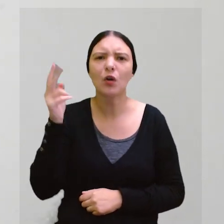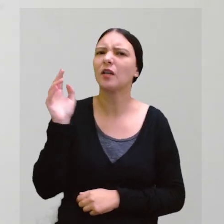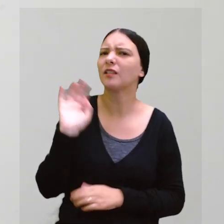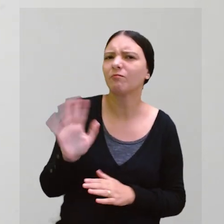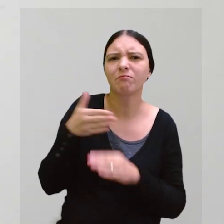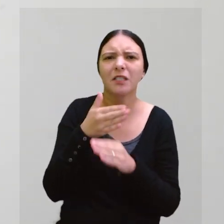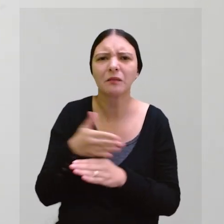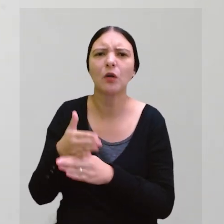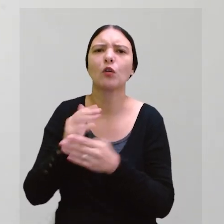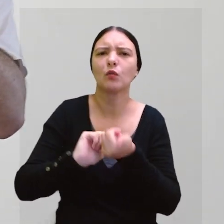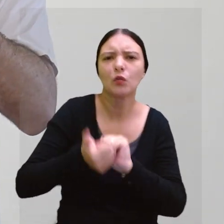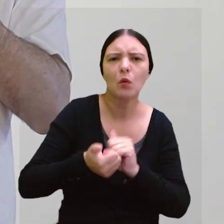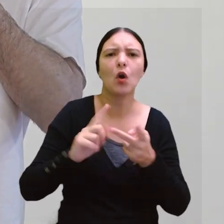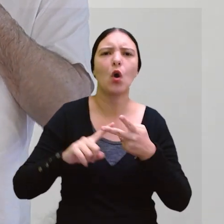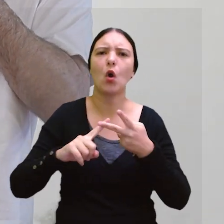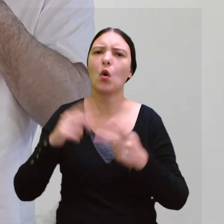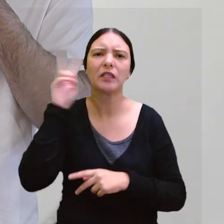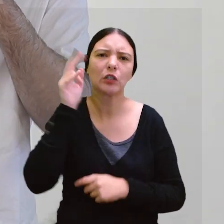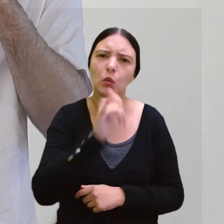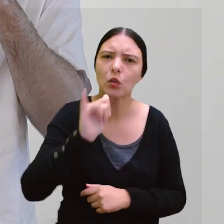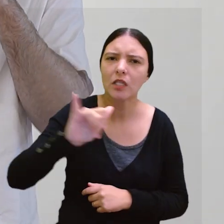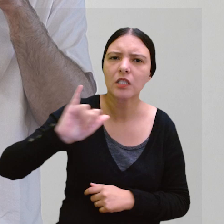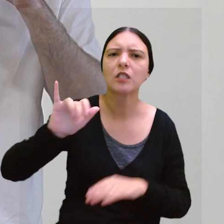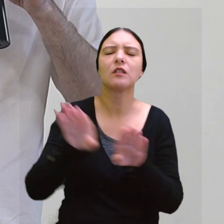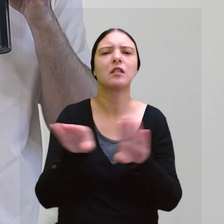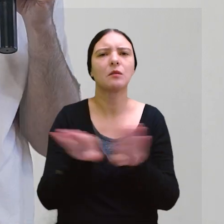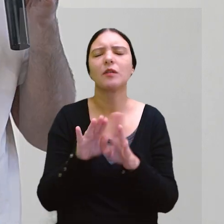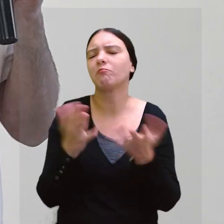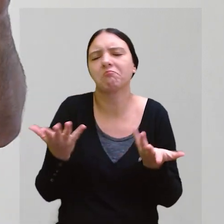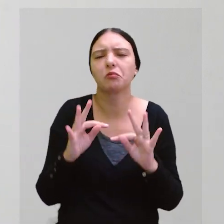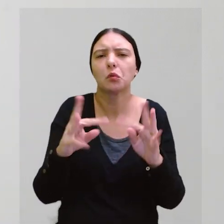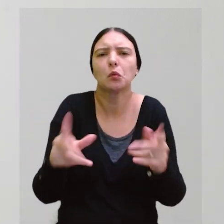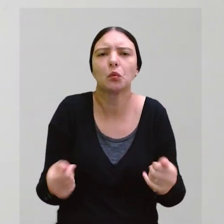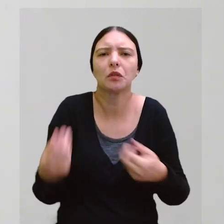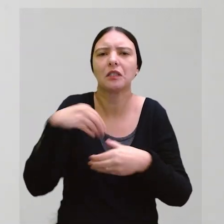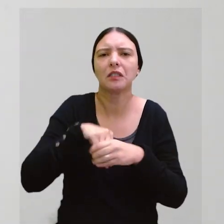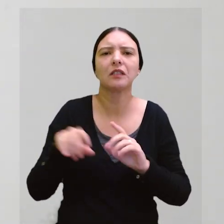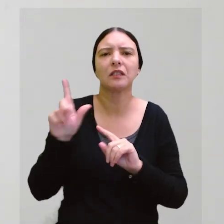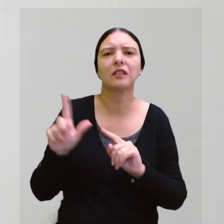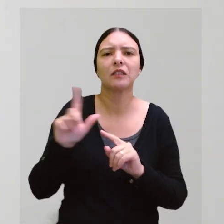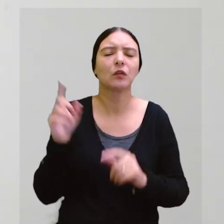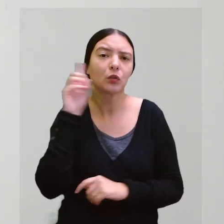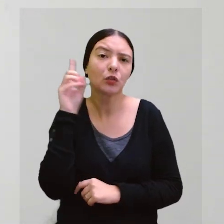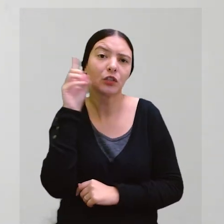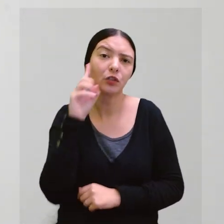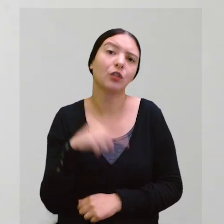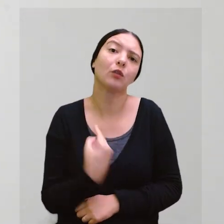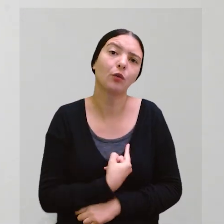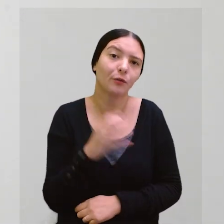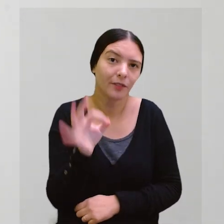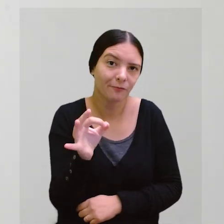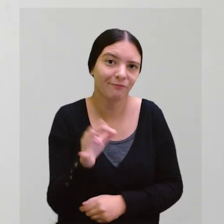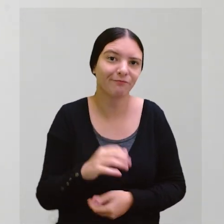de participar do jogo de futebol, da narrativa sobre o jogo de futebol. Enfim, tudo isso faz parte do nosso cotidiano em muitos sentidos, não é